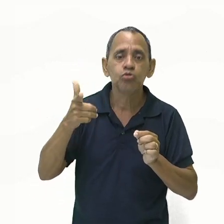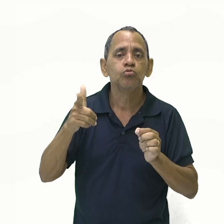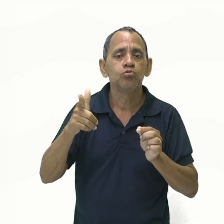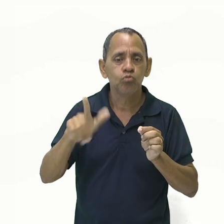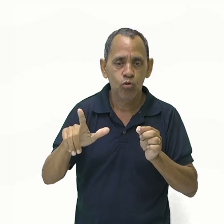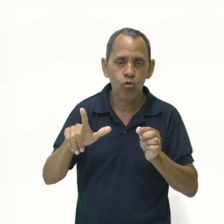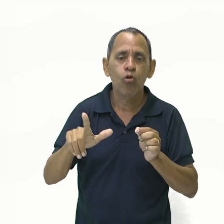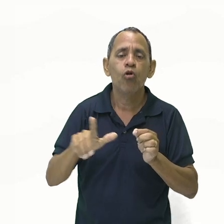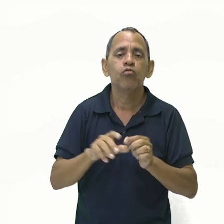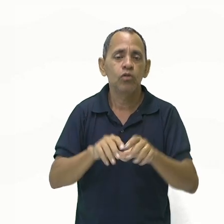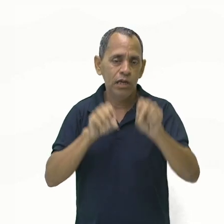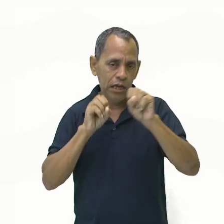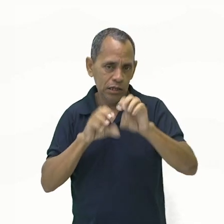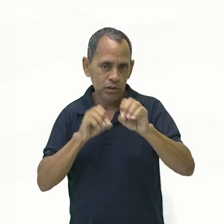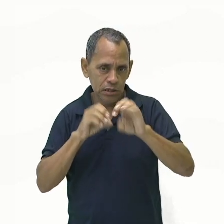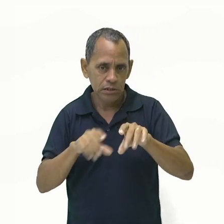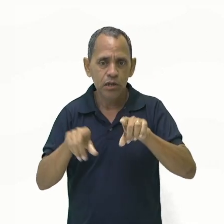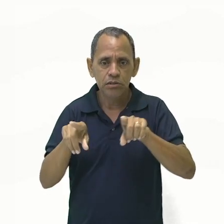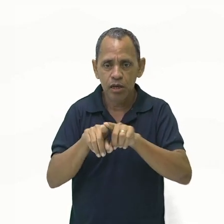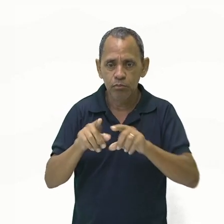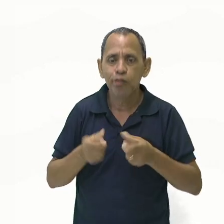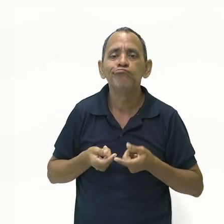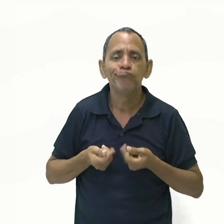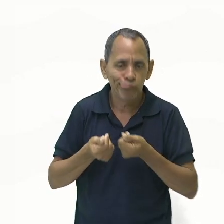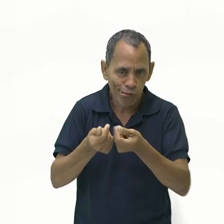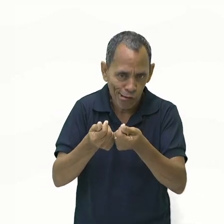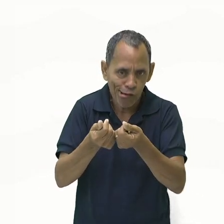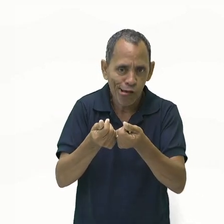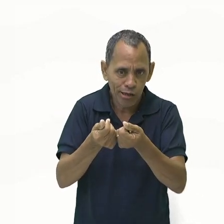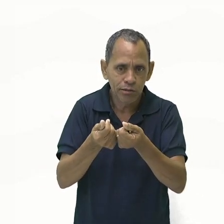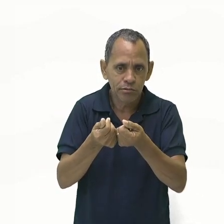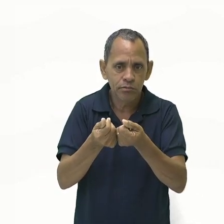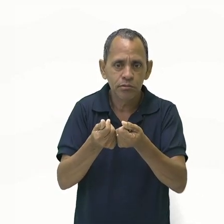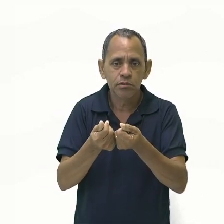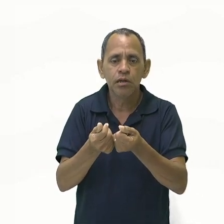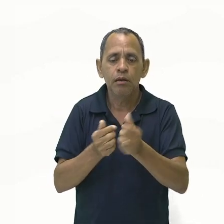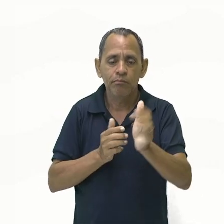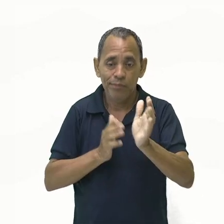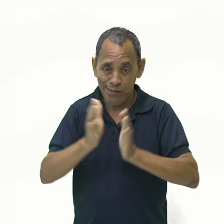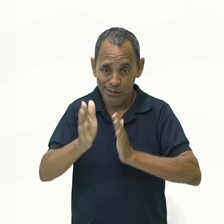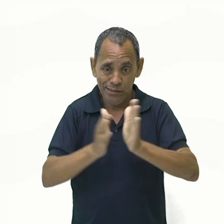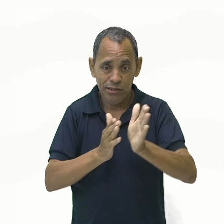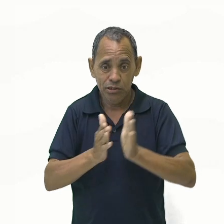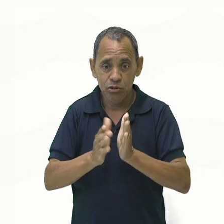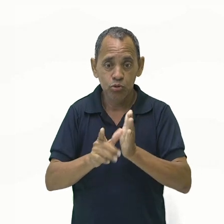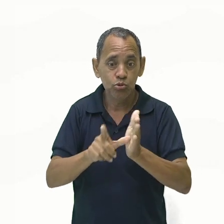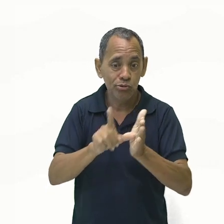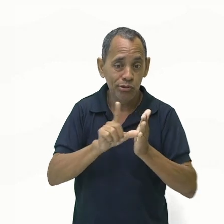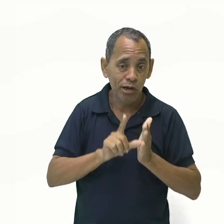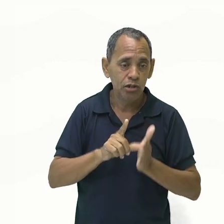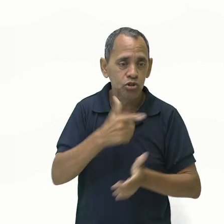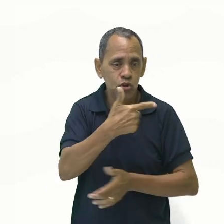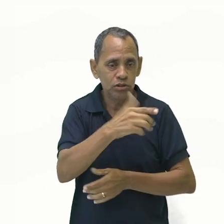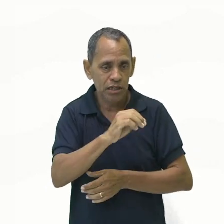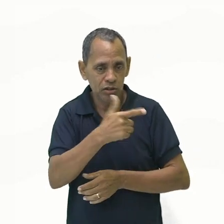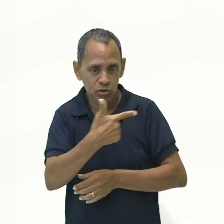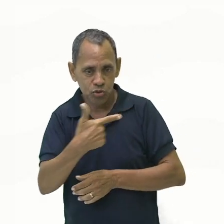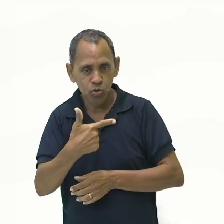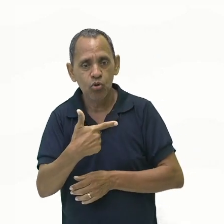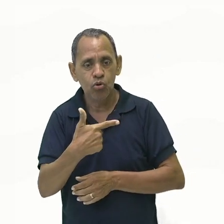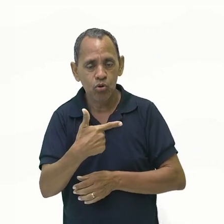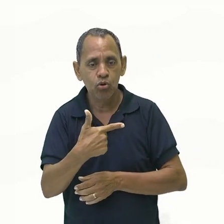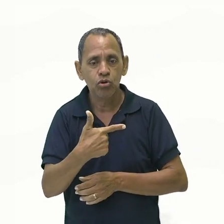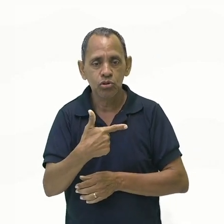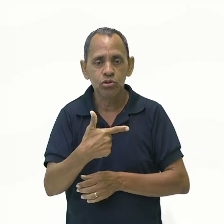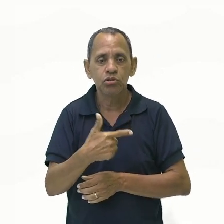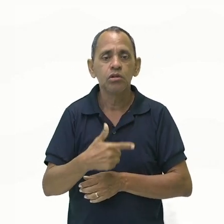da educação, da renda, etc. Então houve uma queda no Brasil em períodos recentes, né, no período ali 2022,